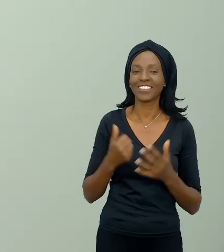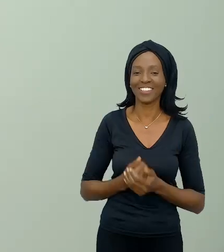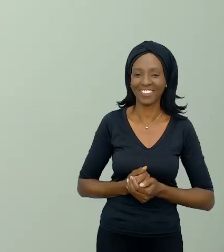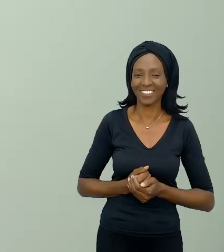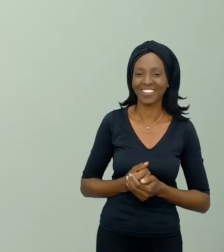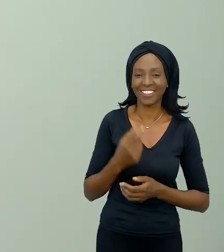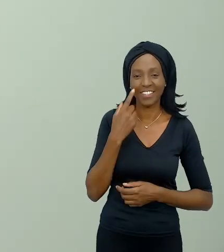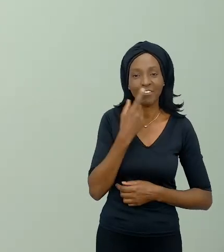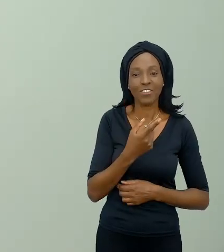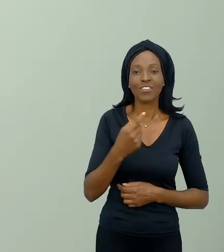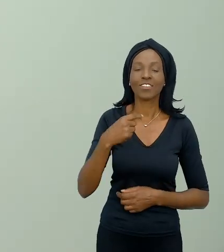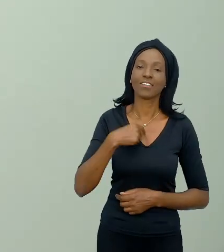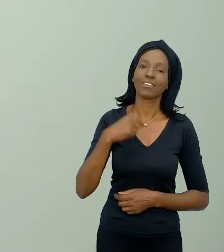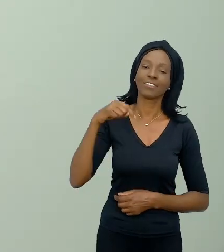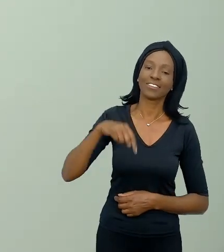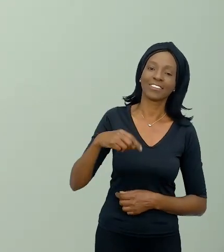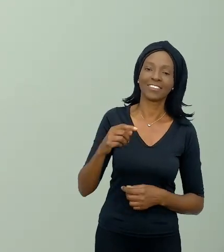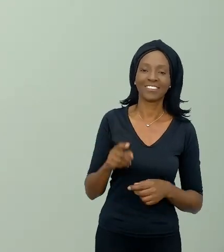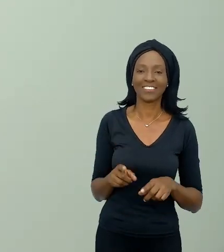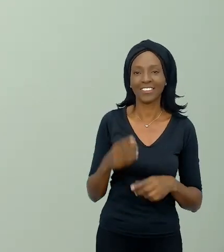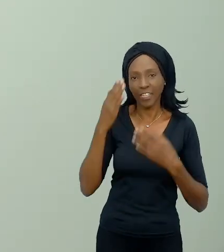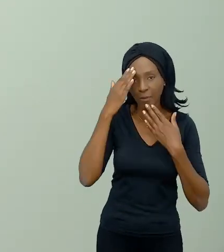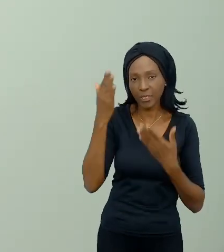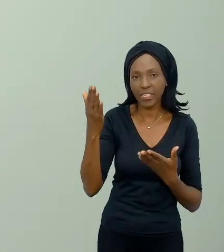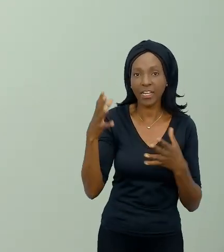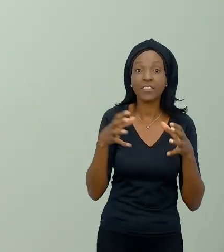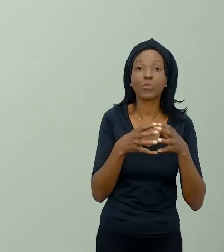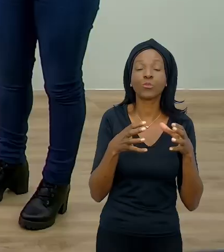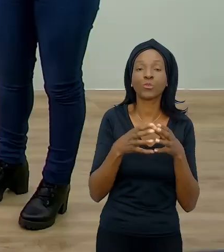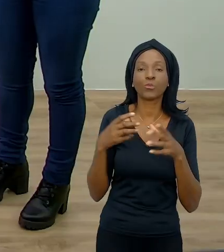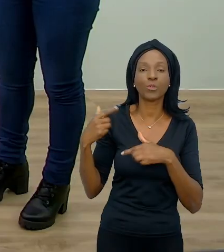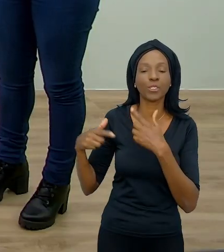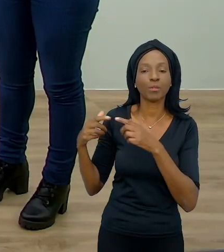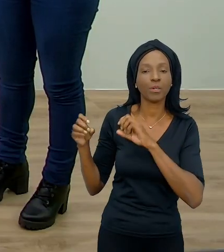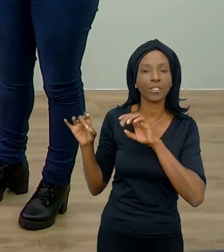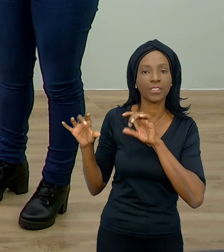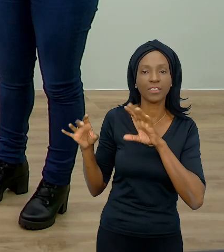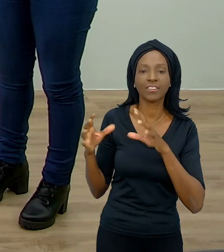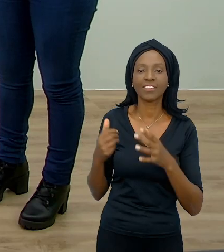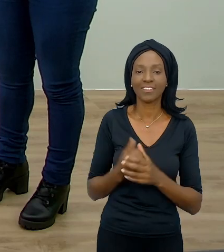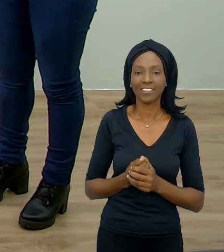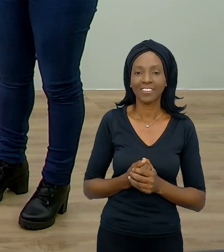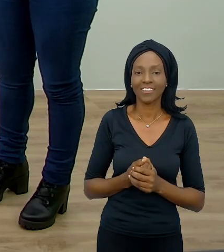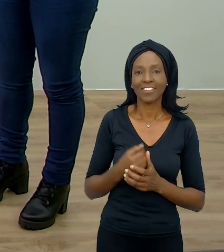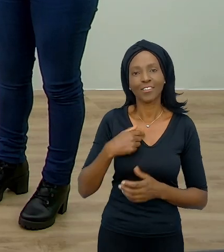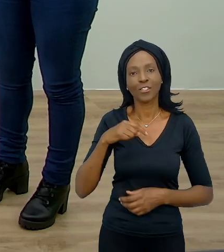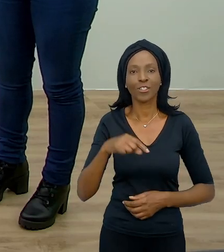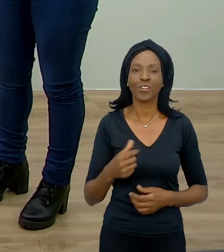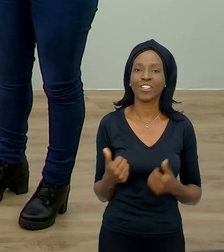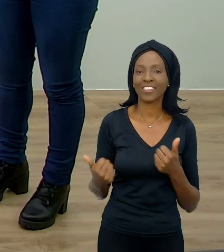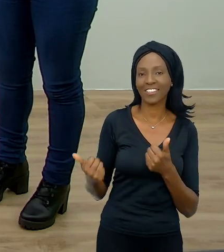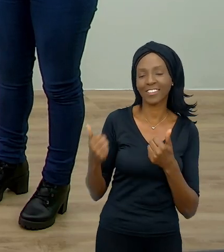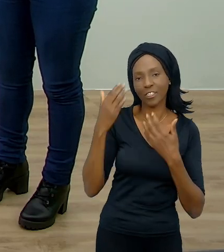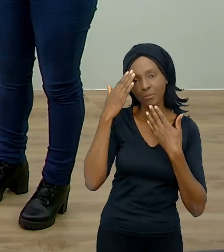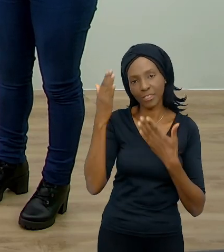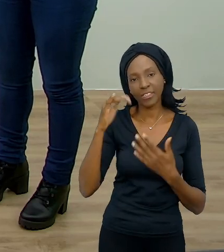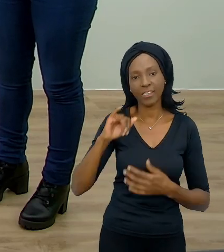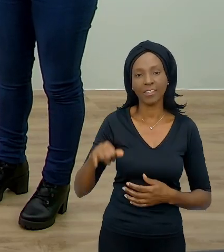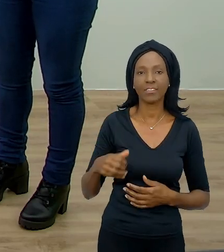Olha só. E a equipe também de produção, muito obrigada. Então, eu fico por aqui, professora Jaqueline. Já agradeço